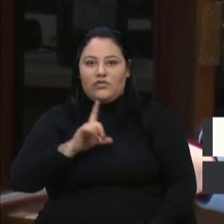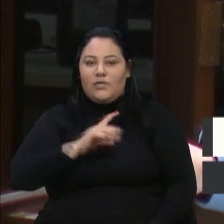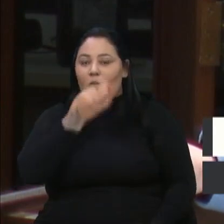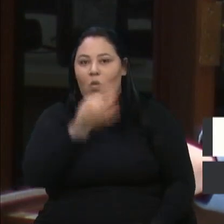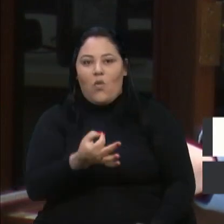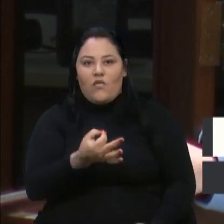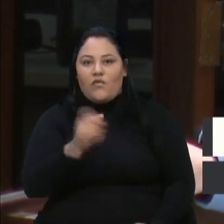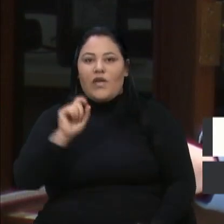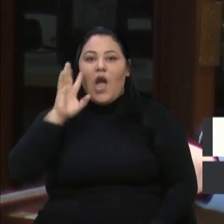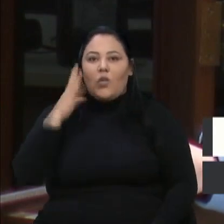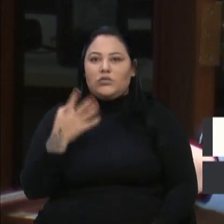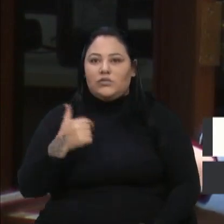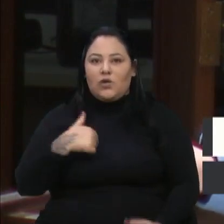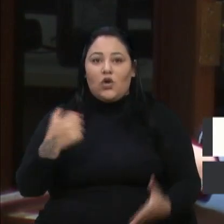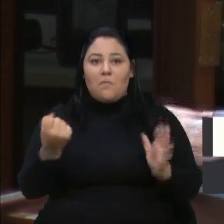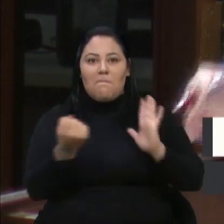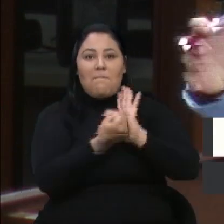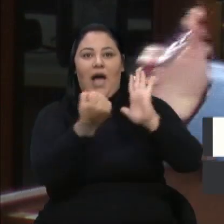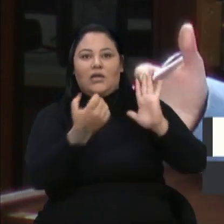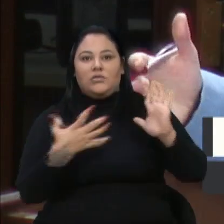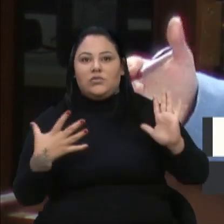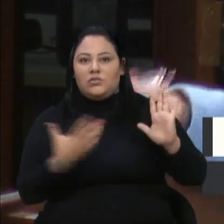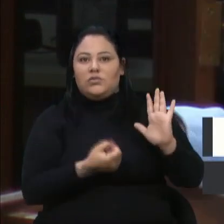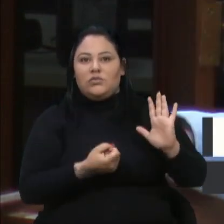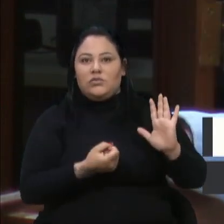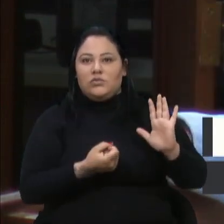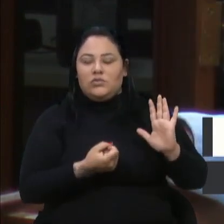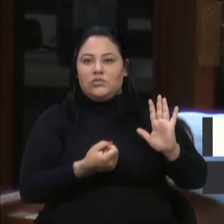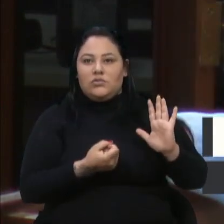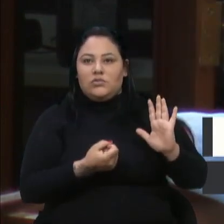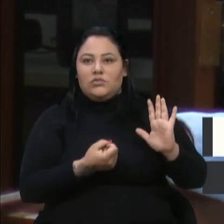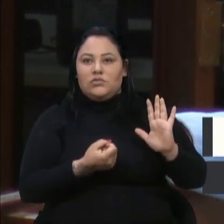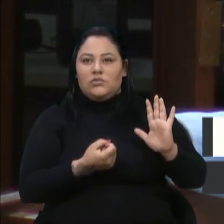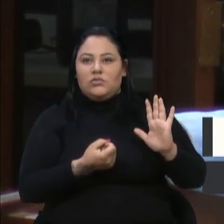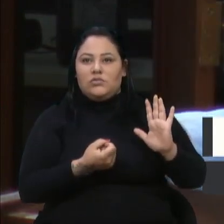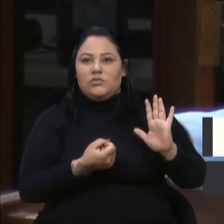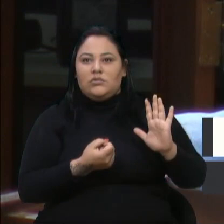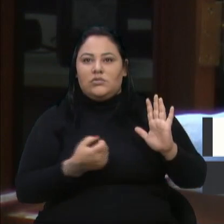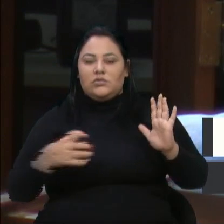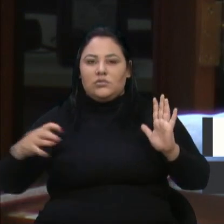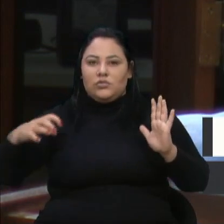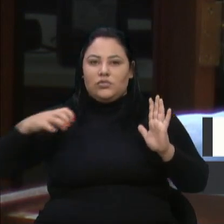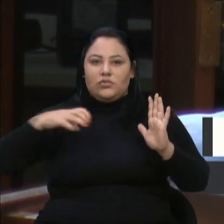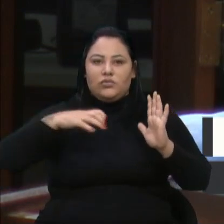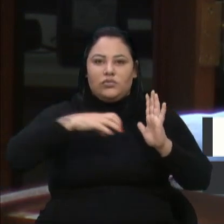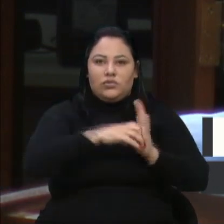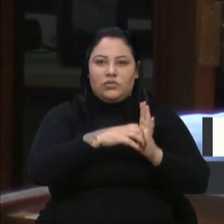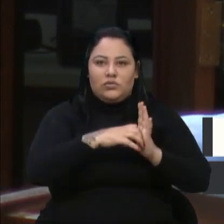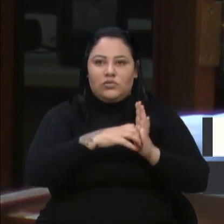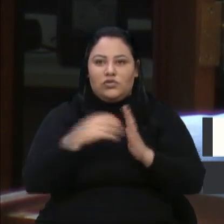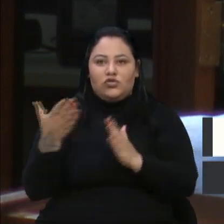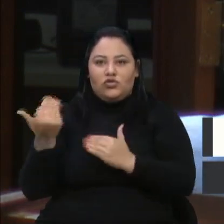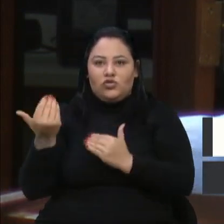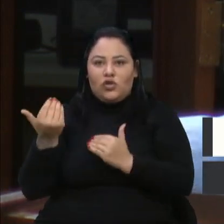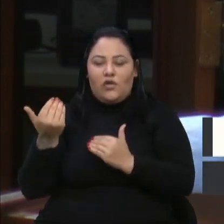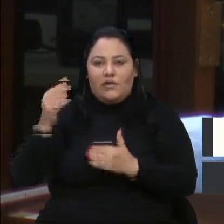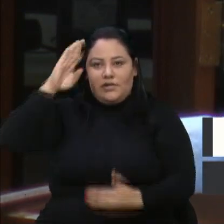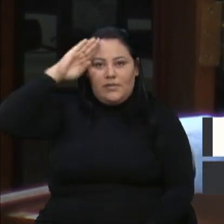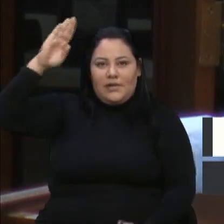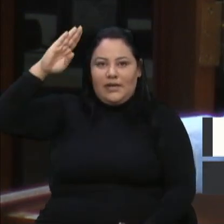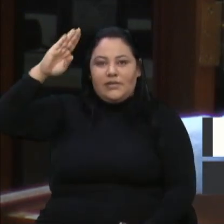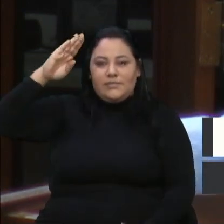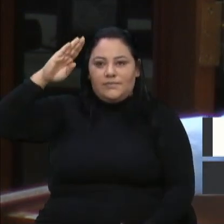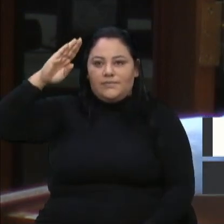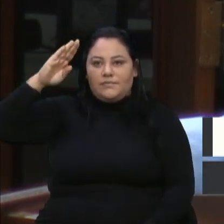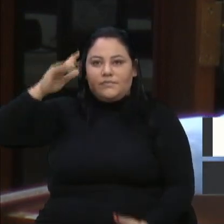horrível, que eu acho que chocou a todos vocês, que foi o atropelamento de um jovem servidor da Brigada Militar, uma coisa assim que,